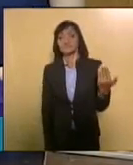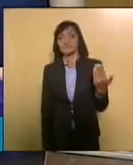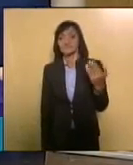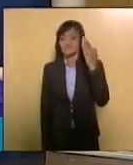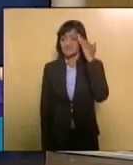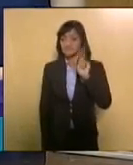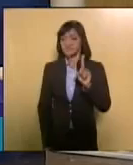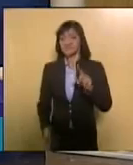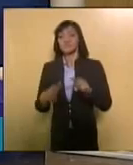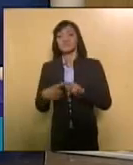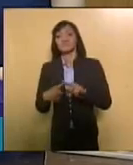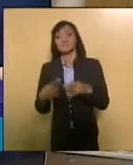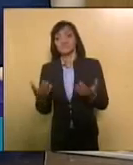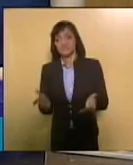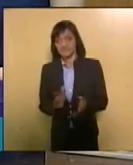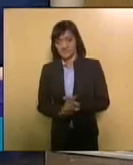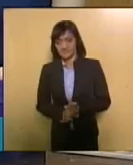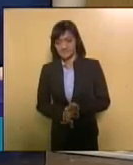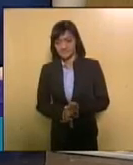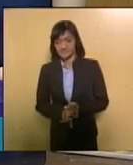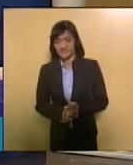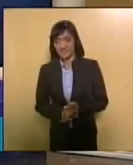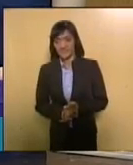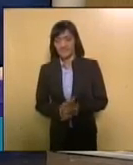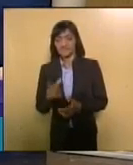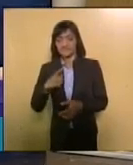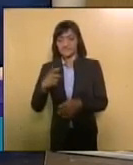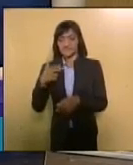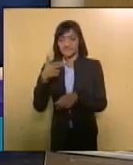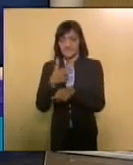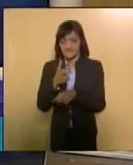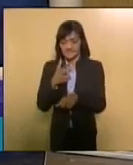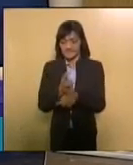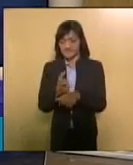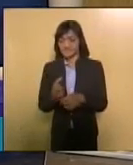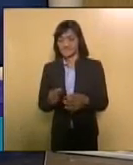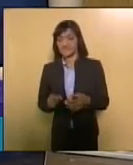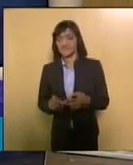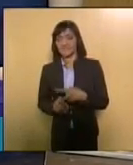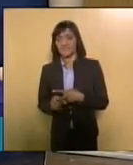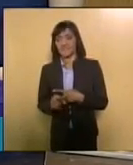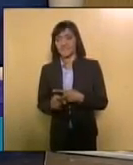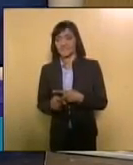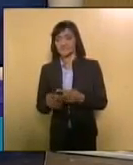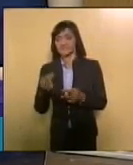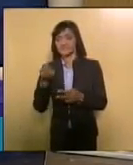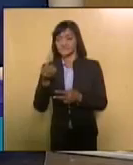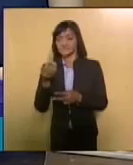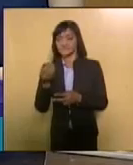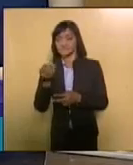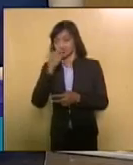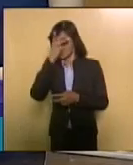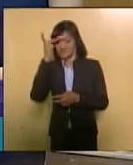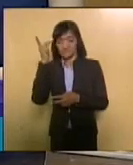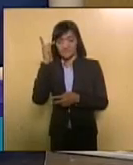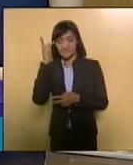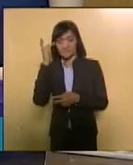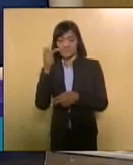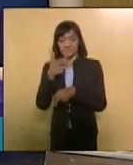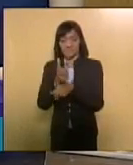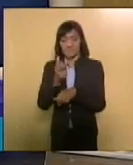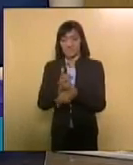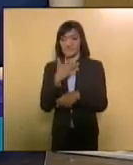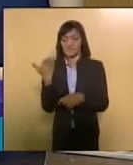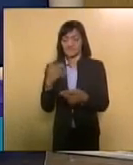dos quais eh arma de fogo que arma de fogo 60 pessoas foram por arma de fogo